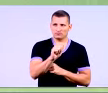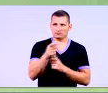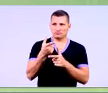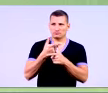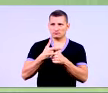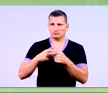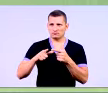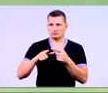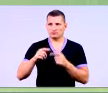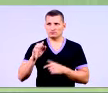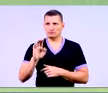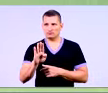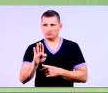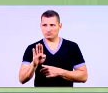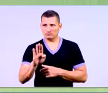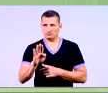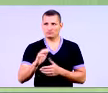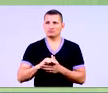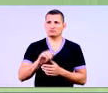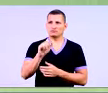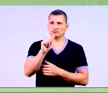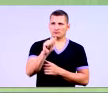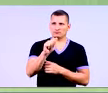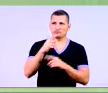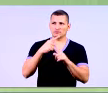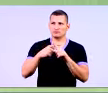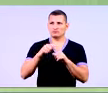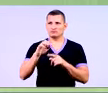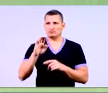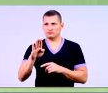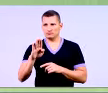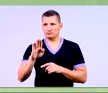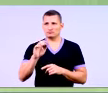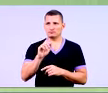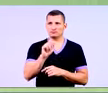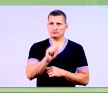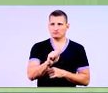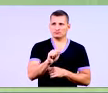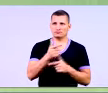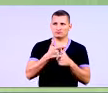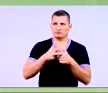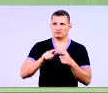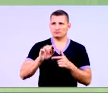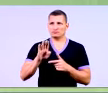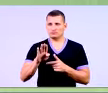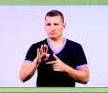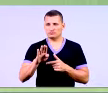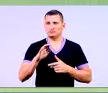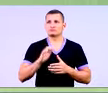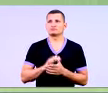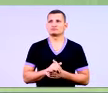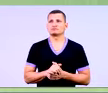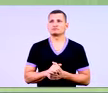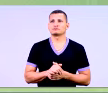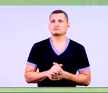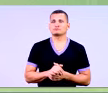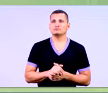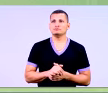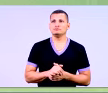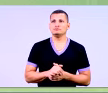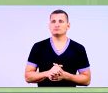x b ea / mês devido a problema típico apb